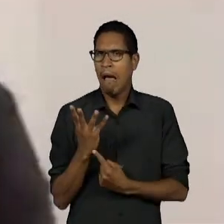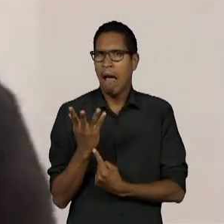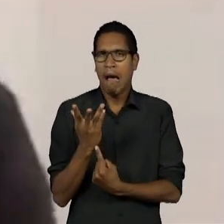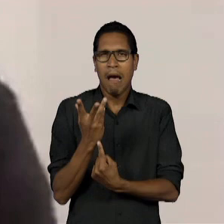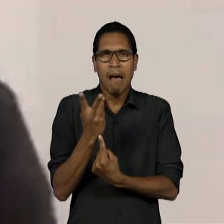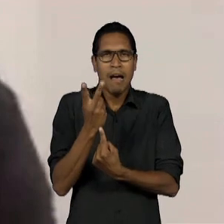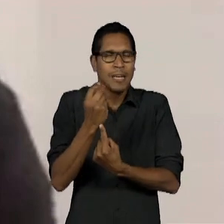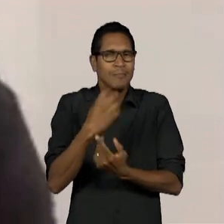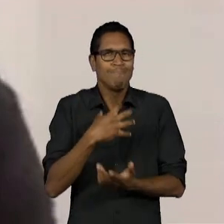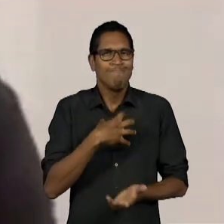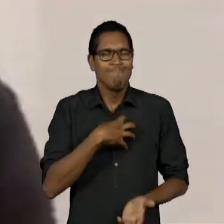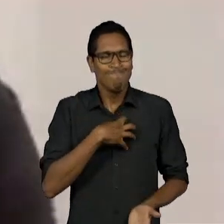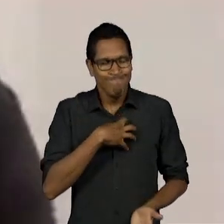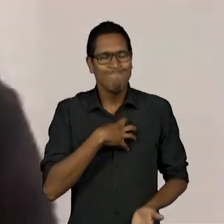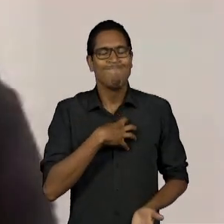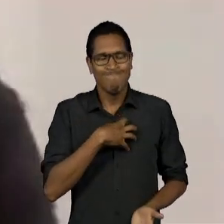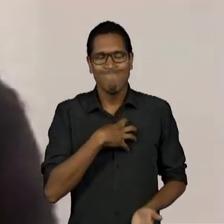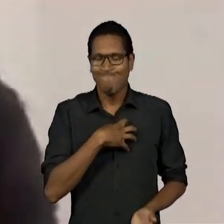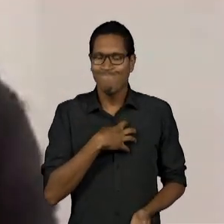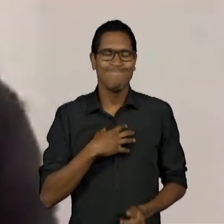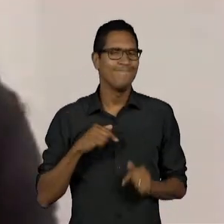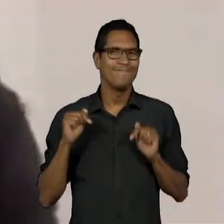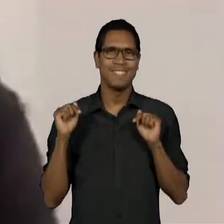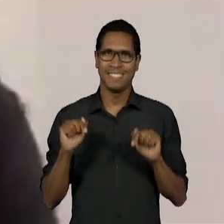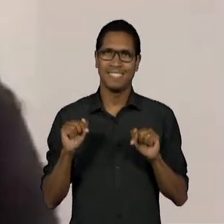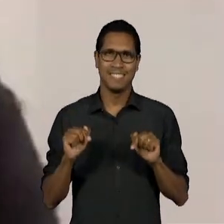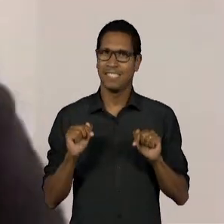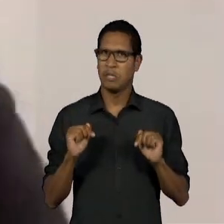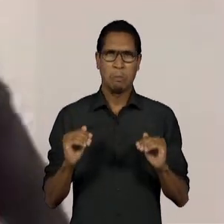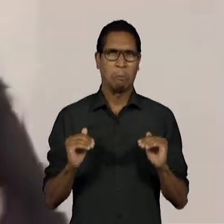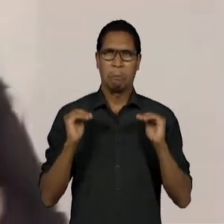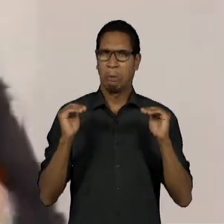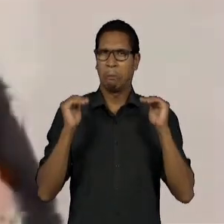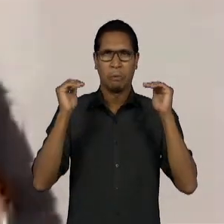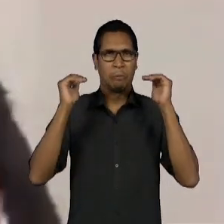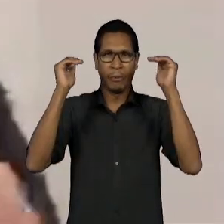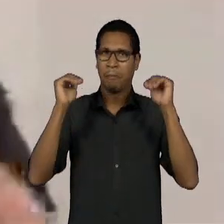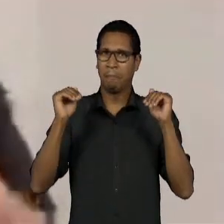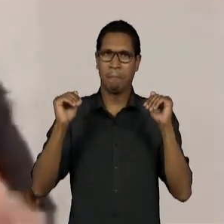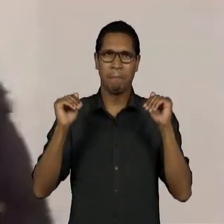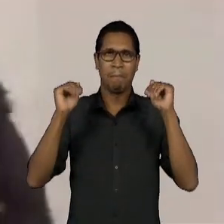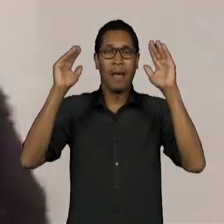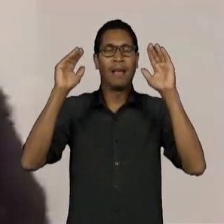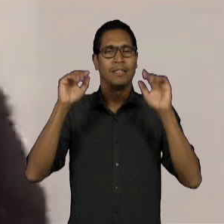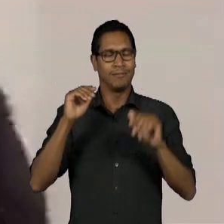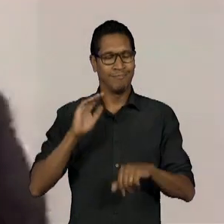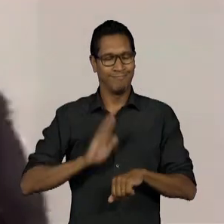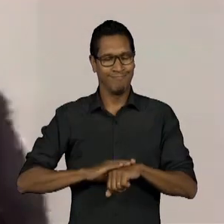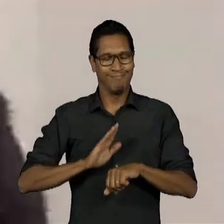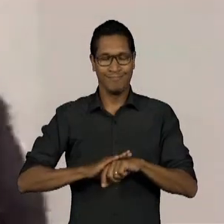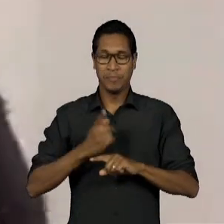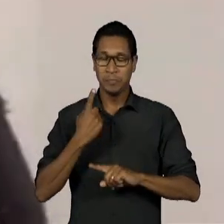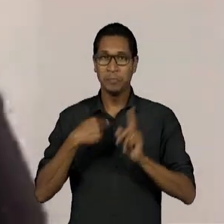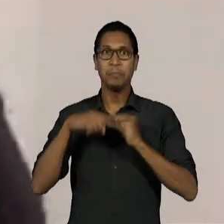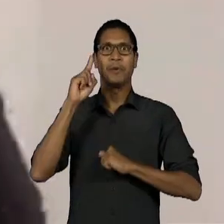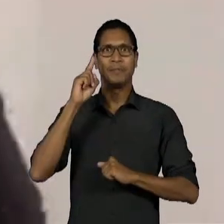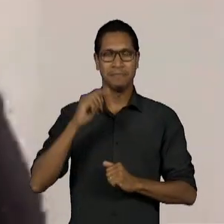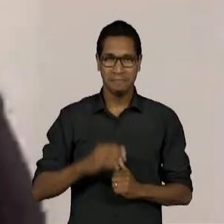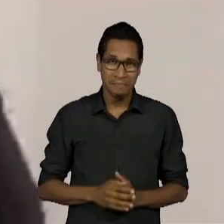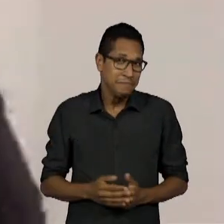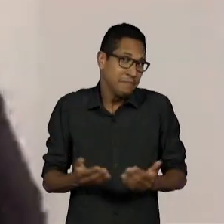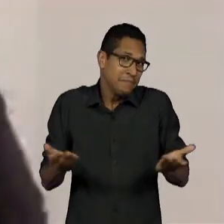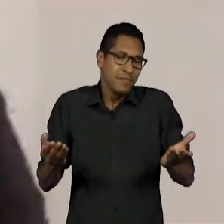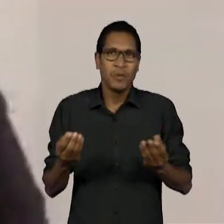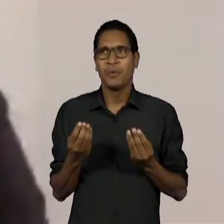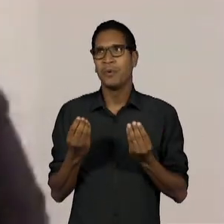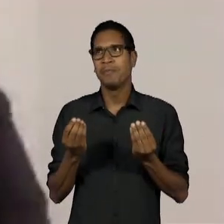para mim, sempre foi uma coisa de maior importância como realização. Então, é difícil de dizer